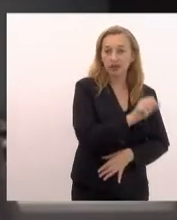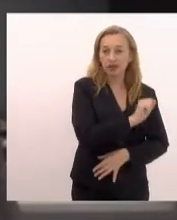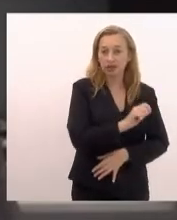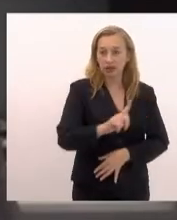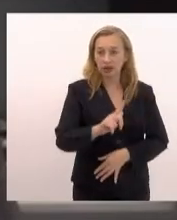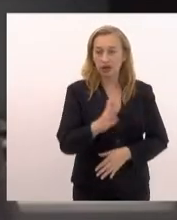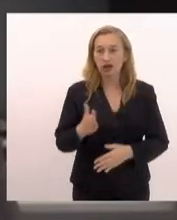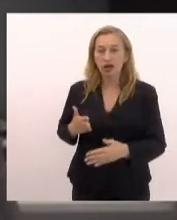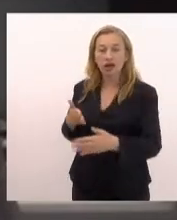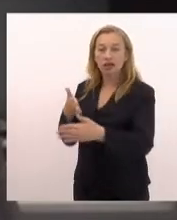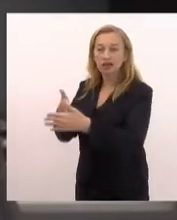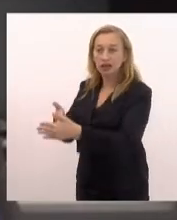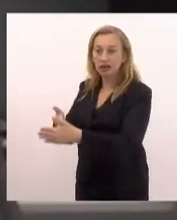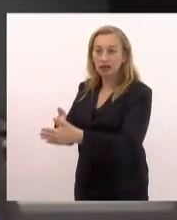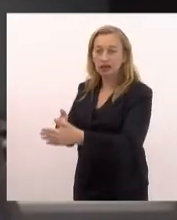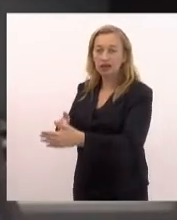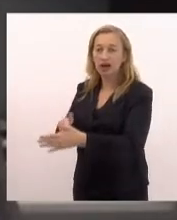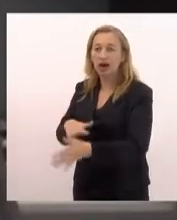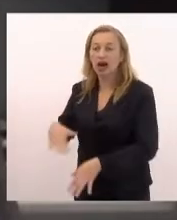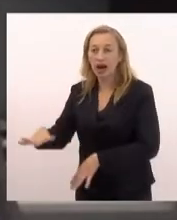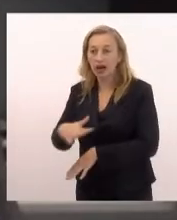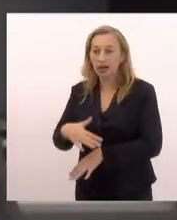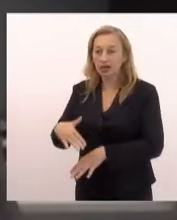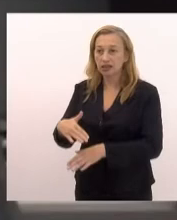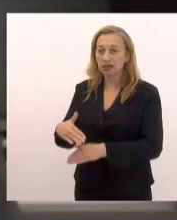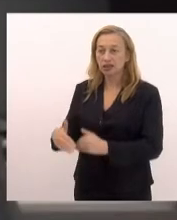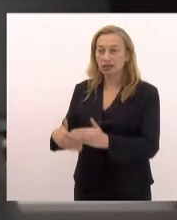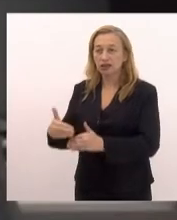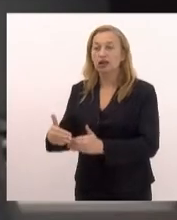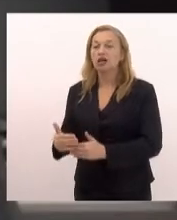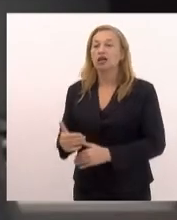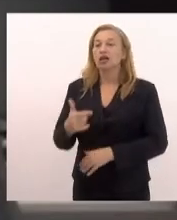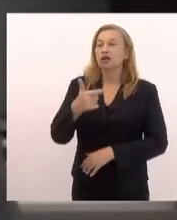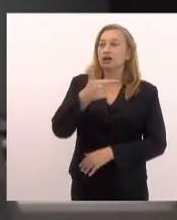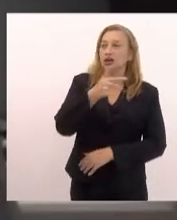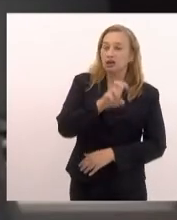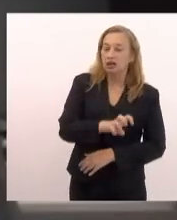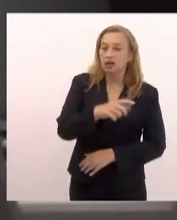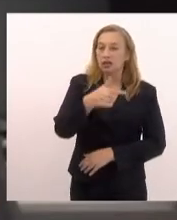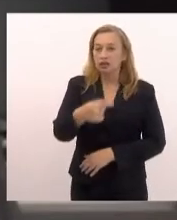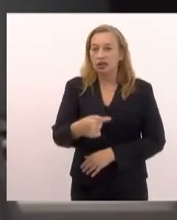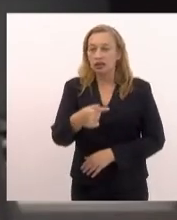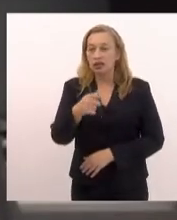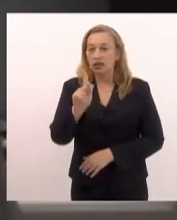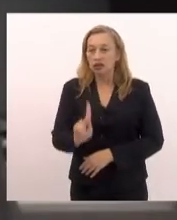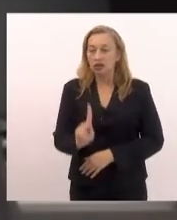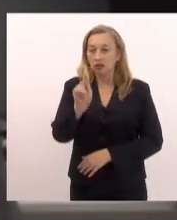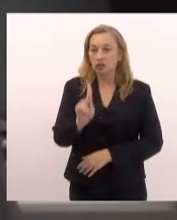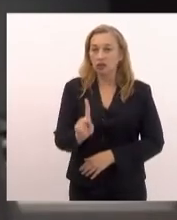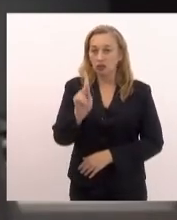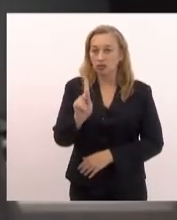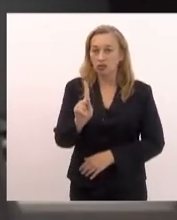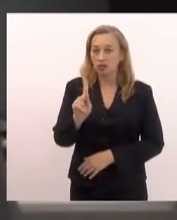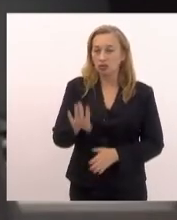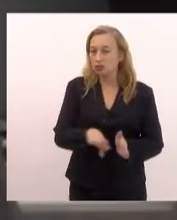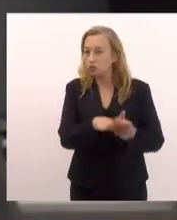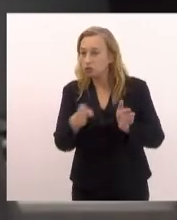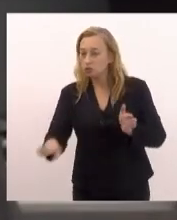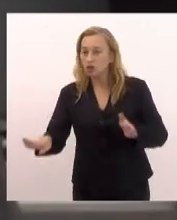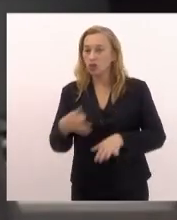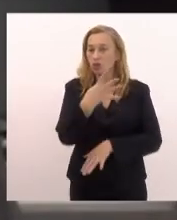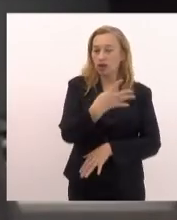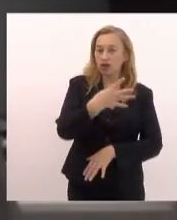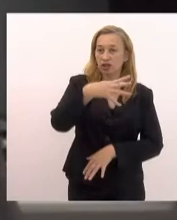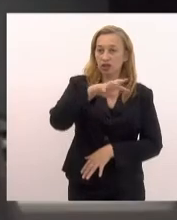unidade de processamento, sendo 307 quilômetros de trecho marítimo e 48 quilômetros